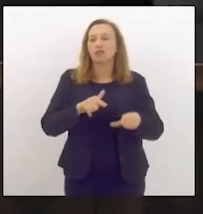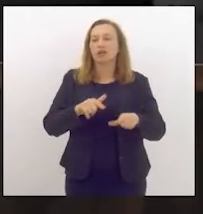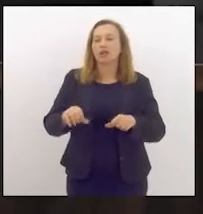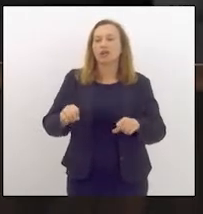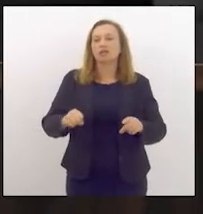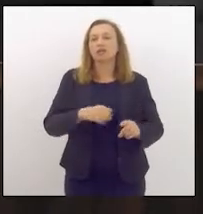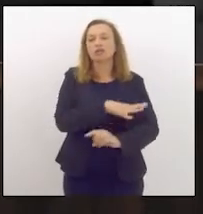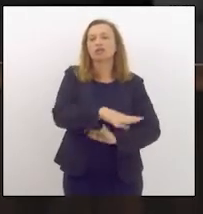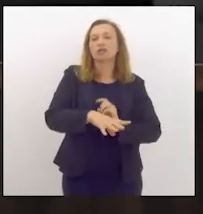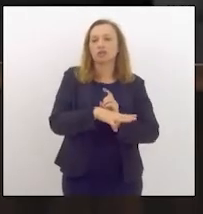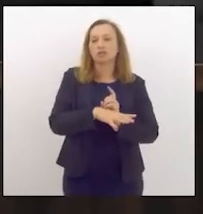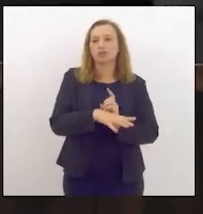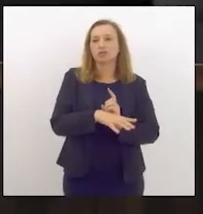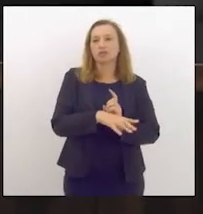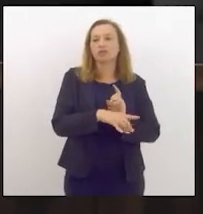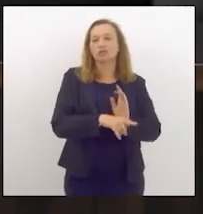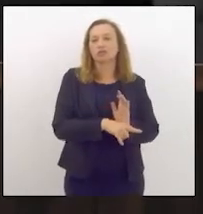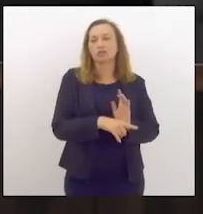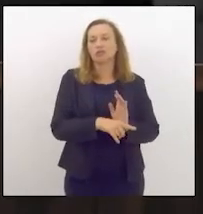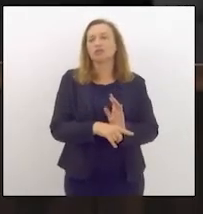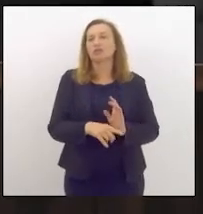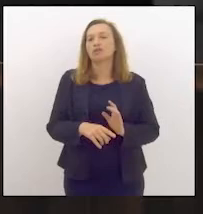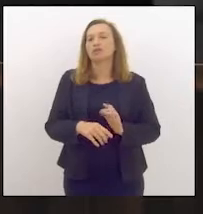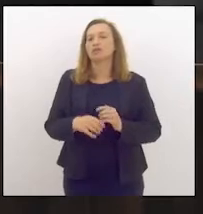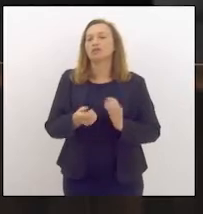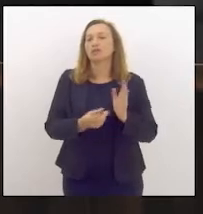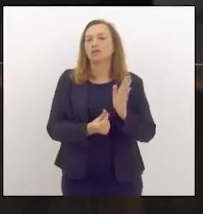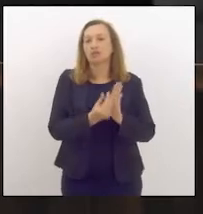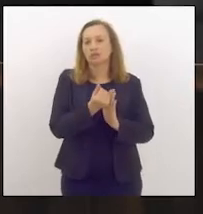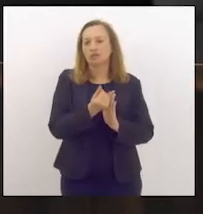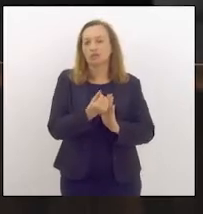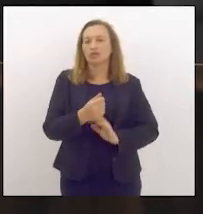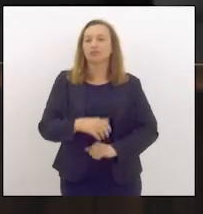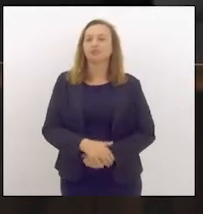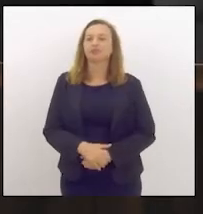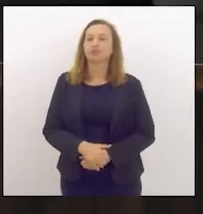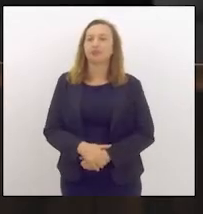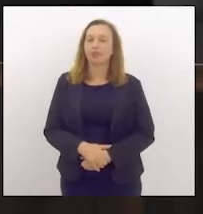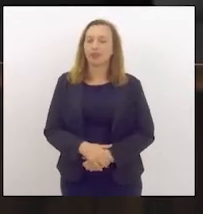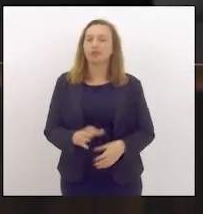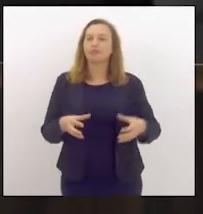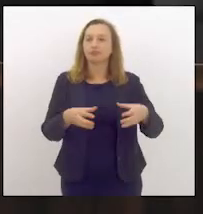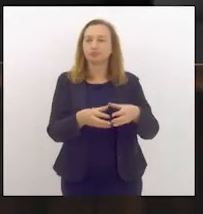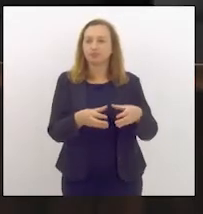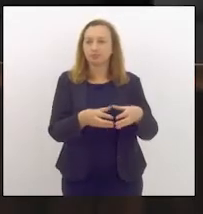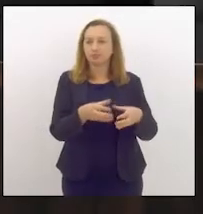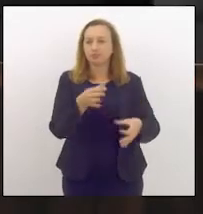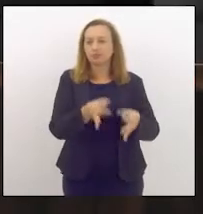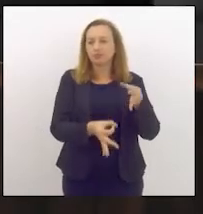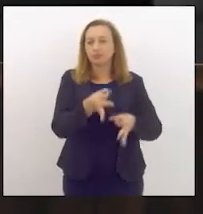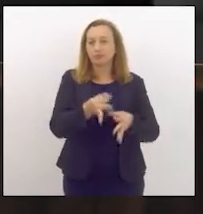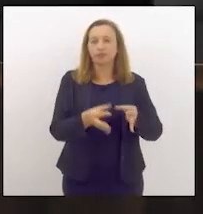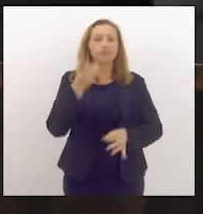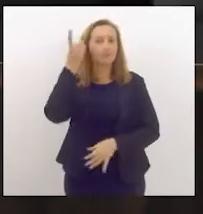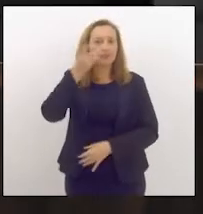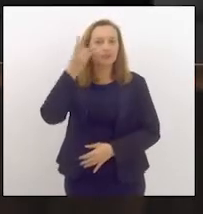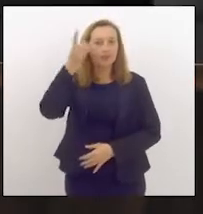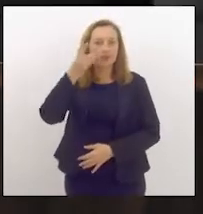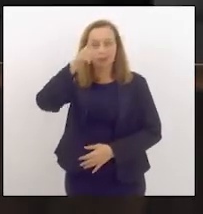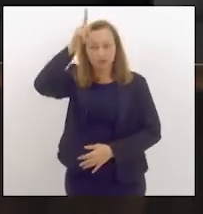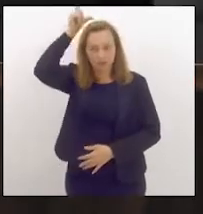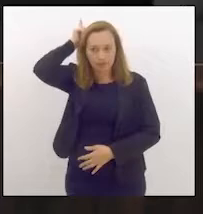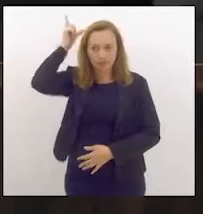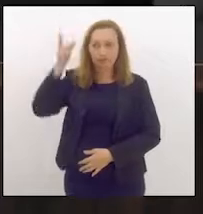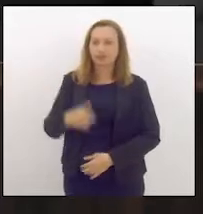social e Seguridade Social e comissão de orçamento permitir parecer pela comissão de concessão Justiça Deputado